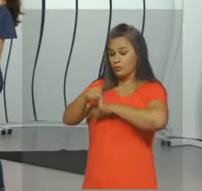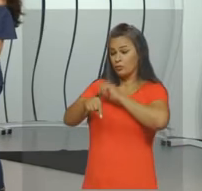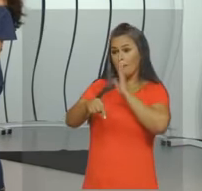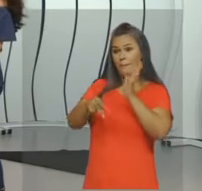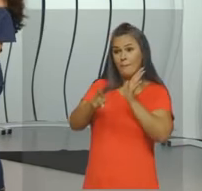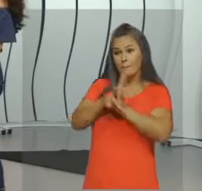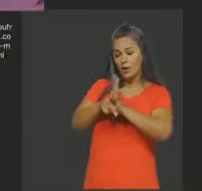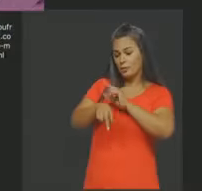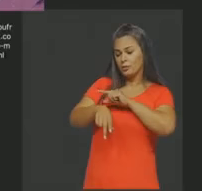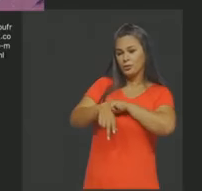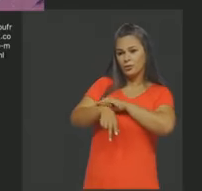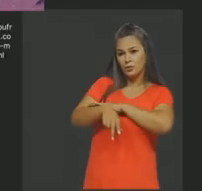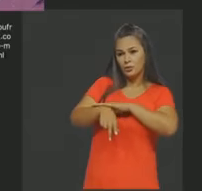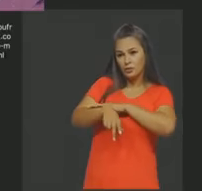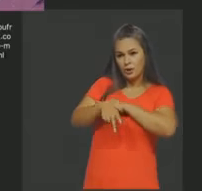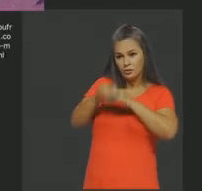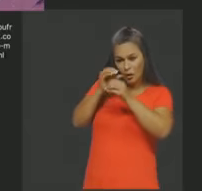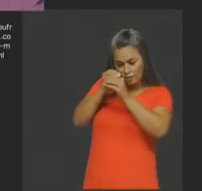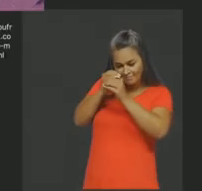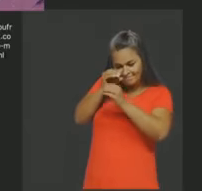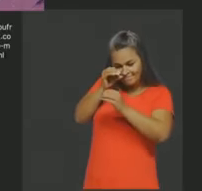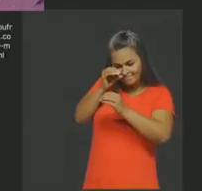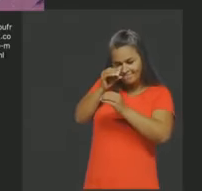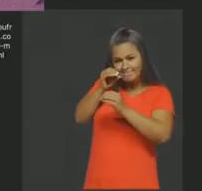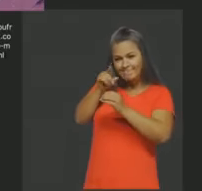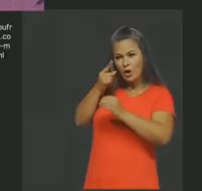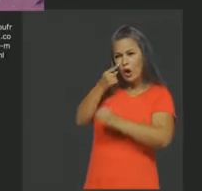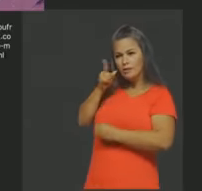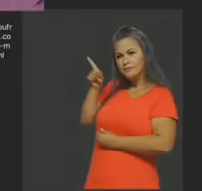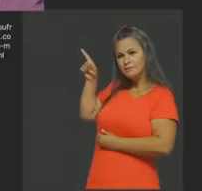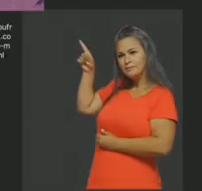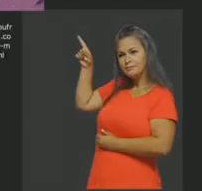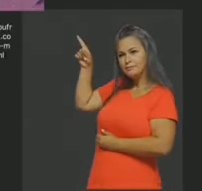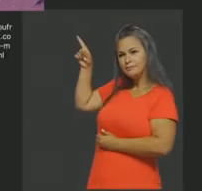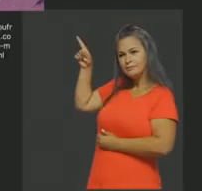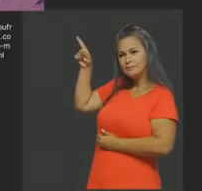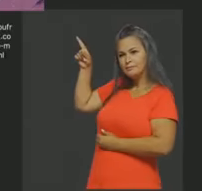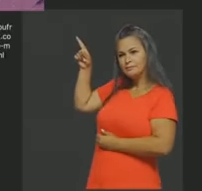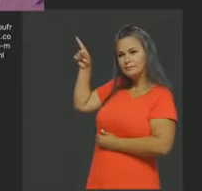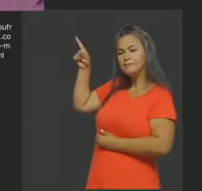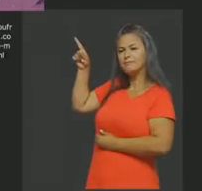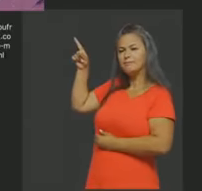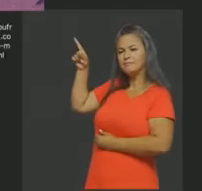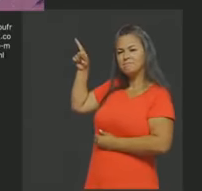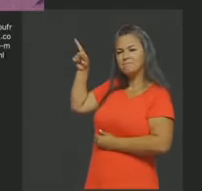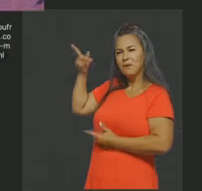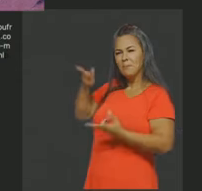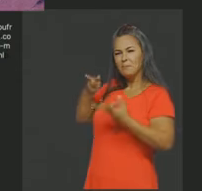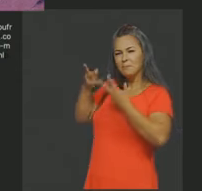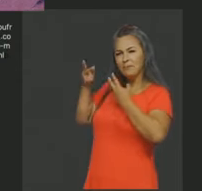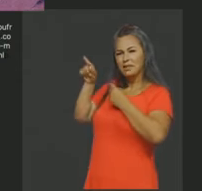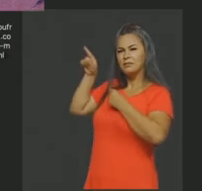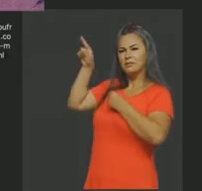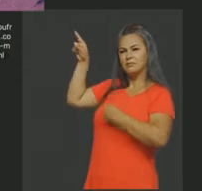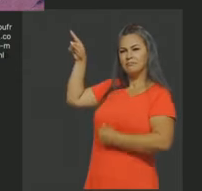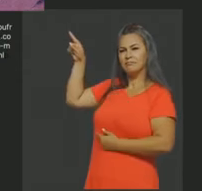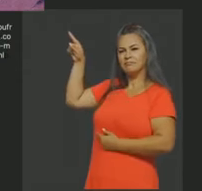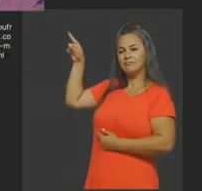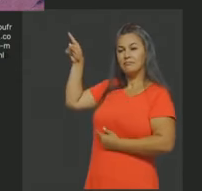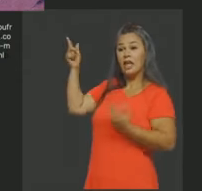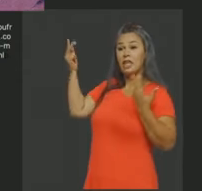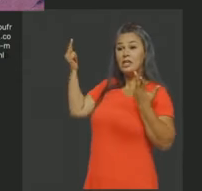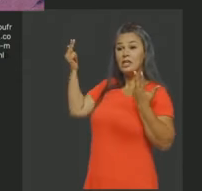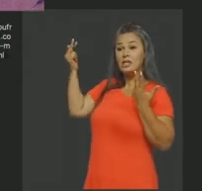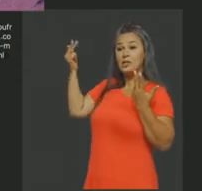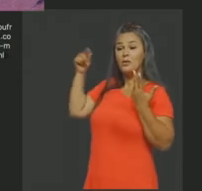fibras alongadas aqui, ó, tá? Então, eu tenho aqui a célula, eu tenho aqui o núcleo, mostrando que tem vários núcleos, e eu